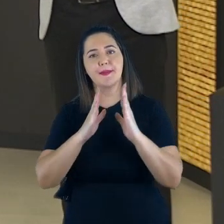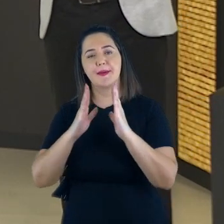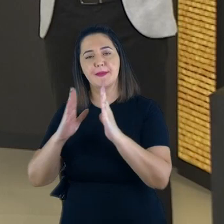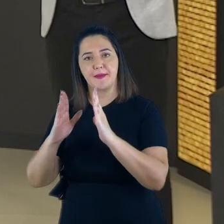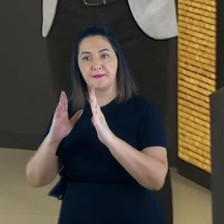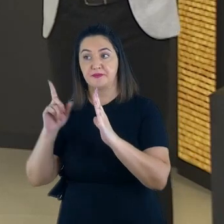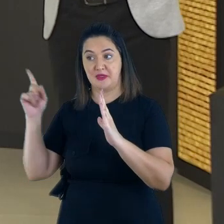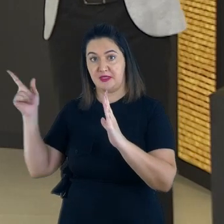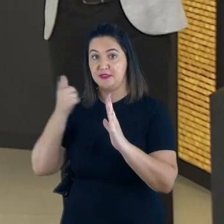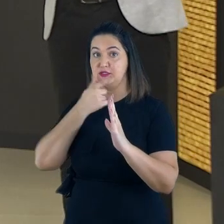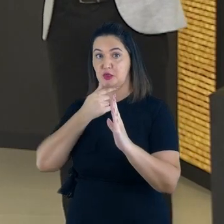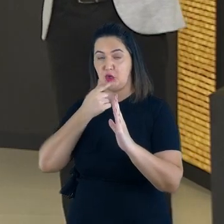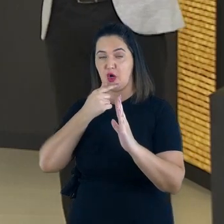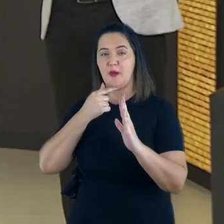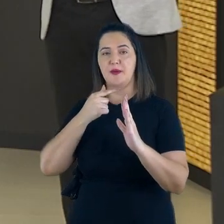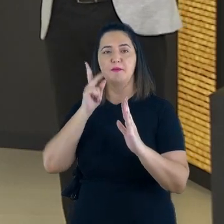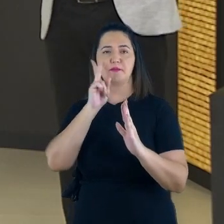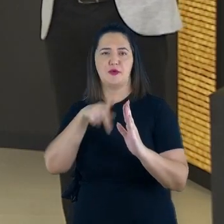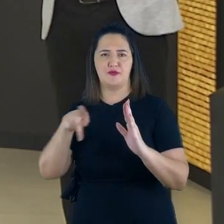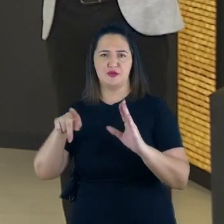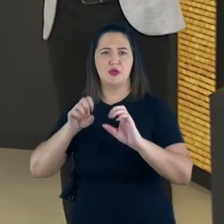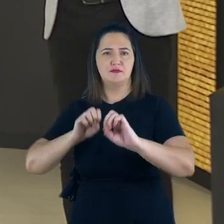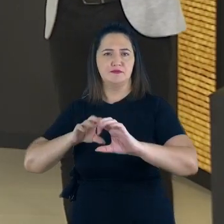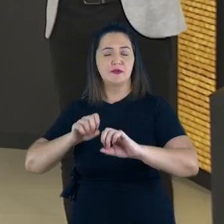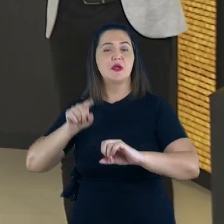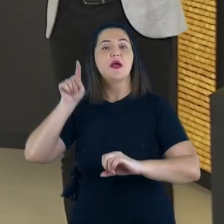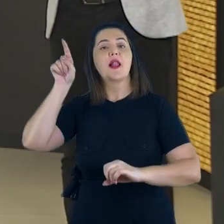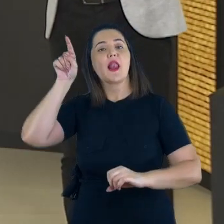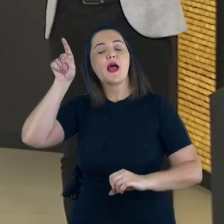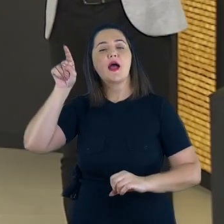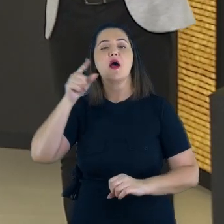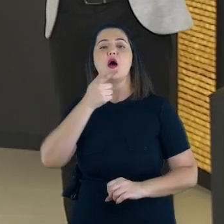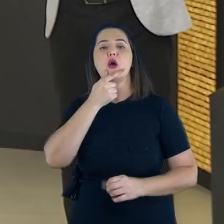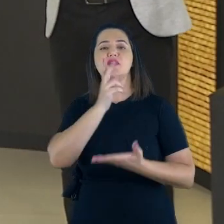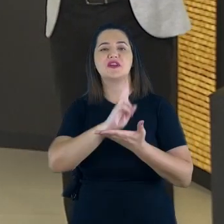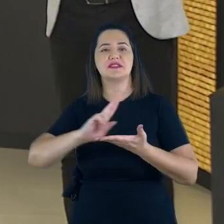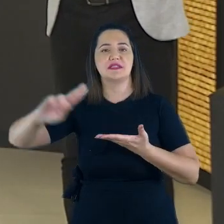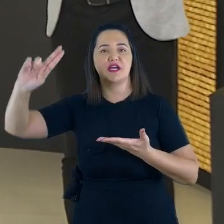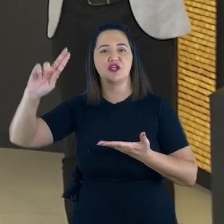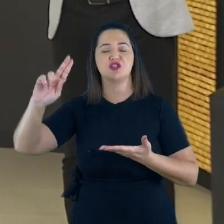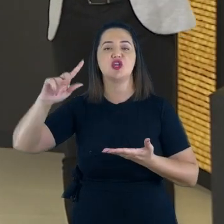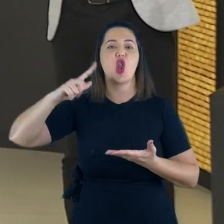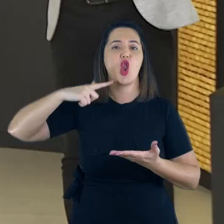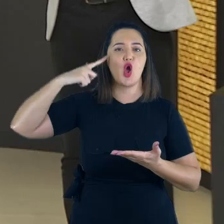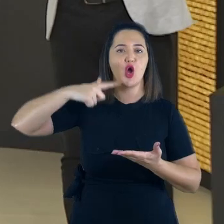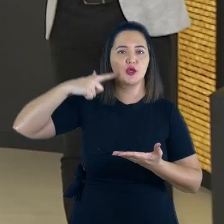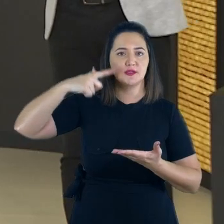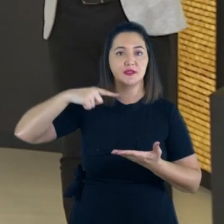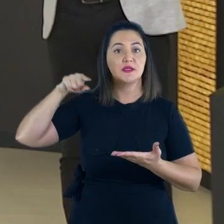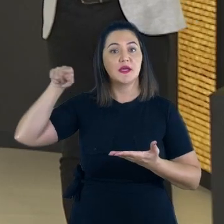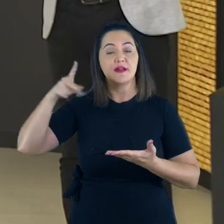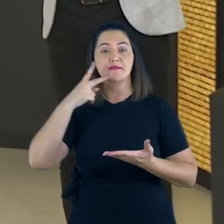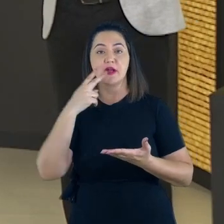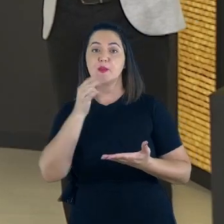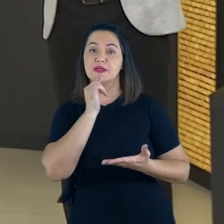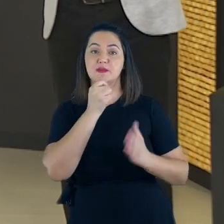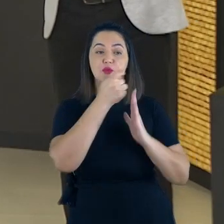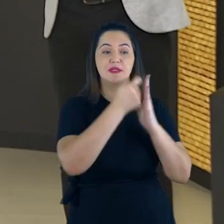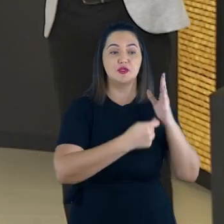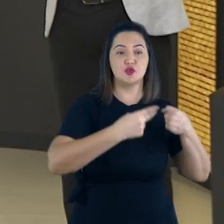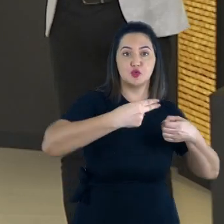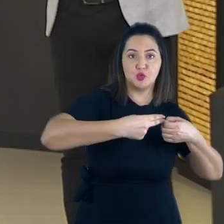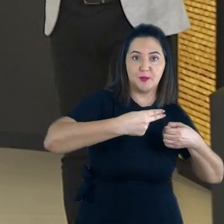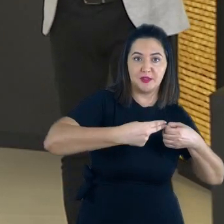que lecionou em Cambridge, anota passagens, por exemplo, como aquela de Números e de Ezequiel, em termos